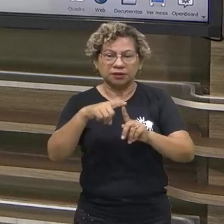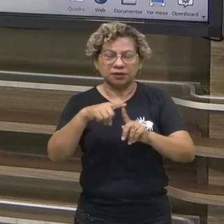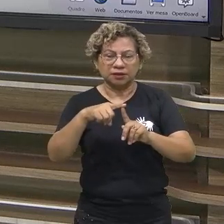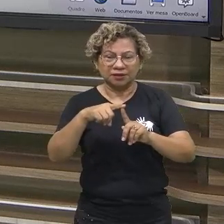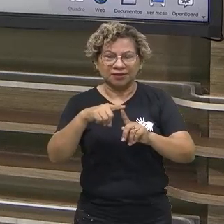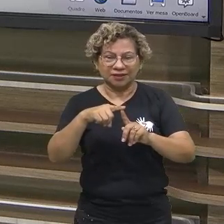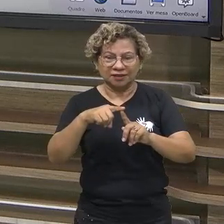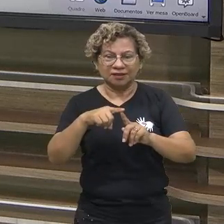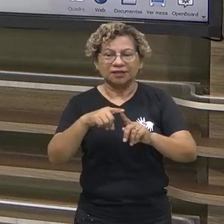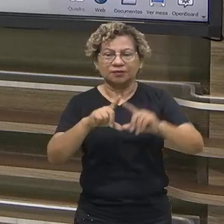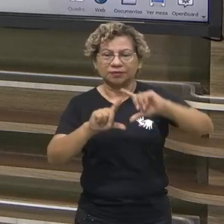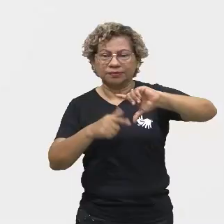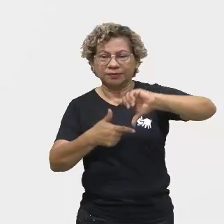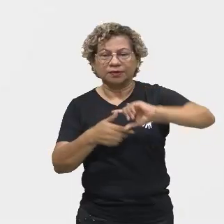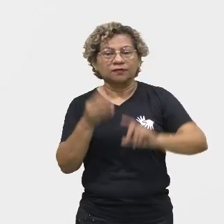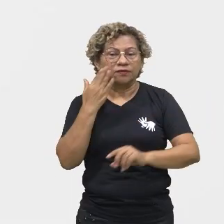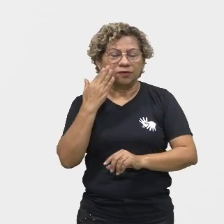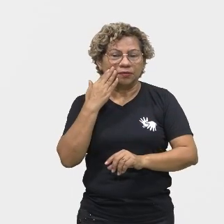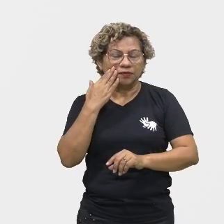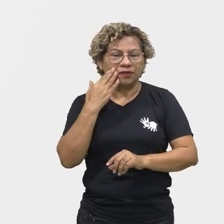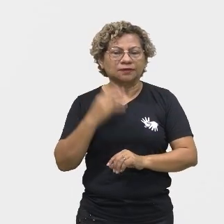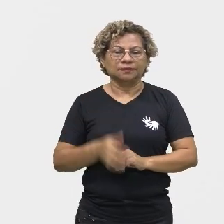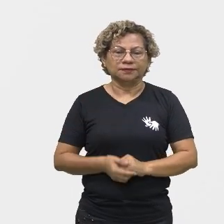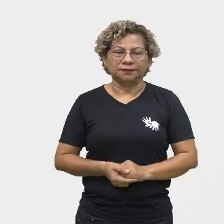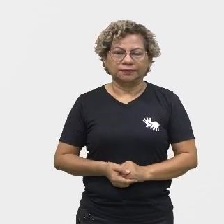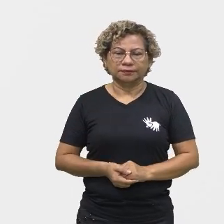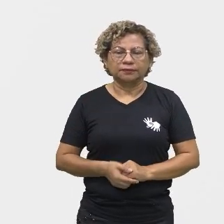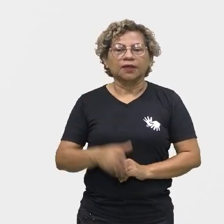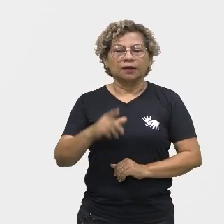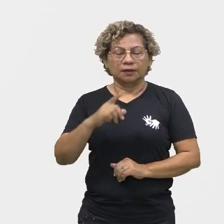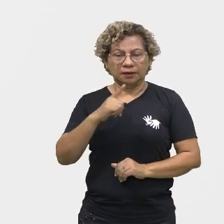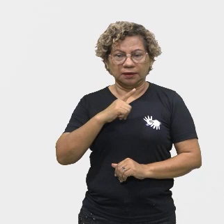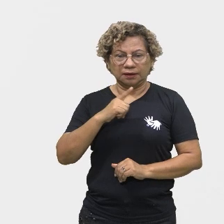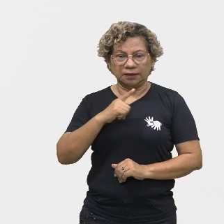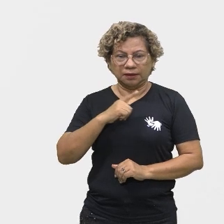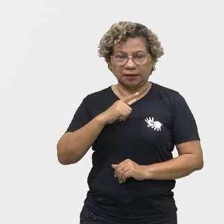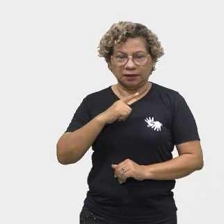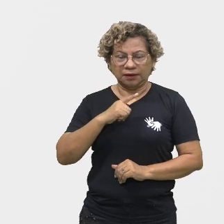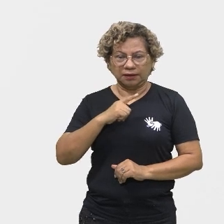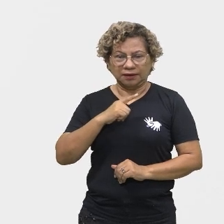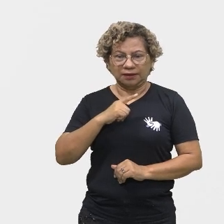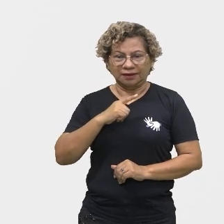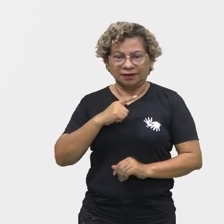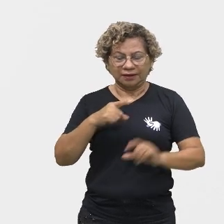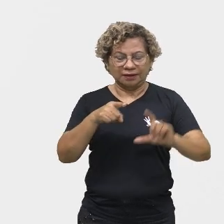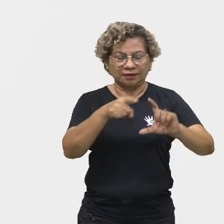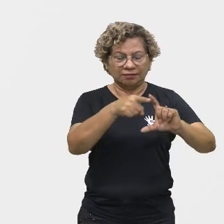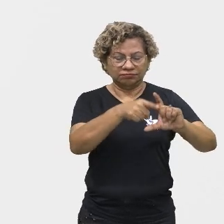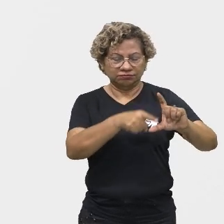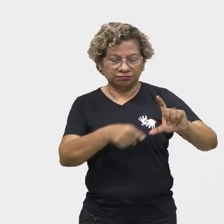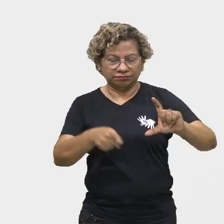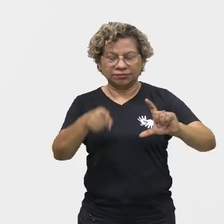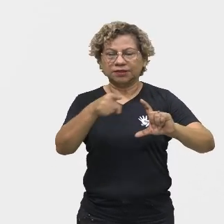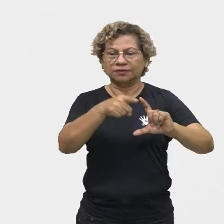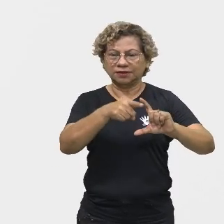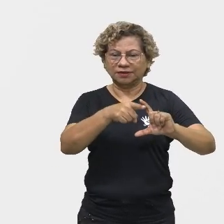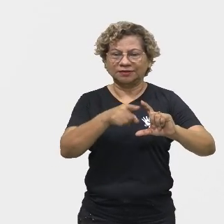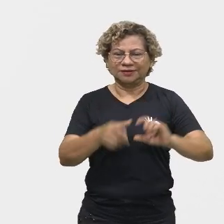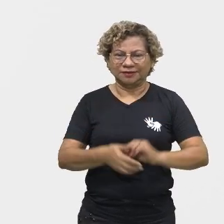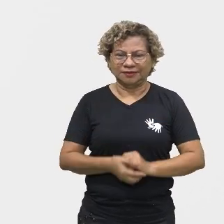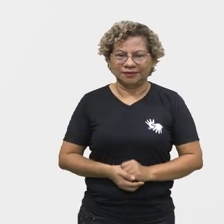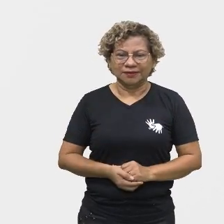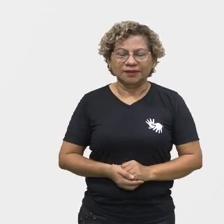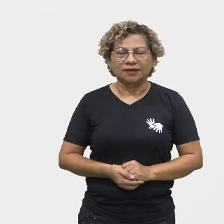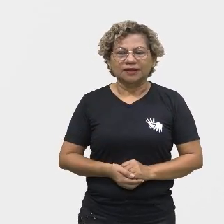Vamos ver a nossa resposta? Ela faz referência ao círculo, Olha, o Rafael